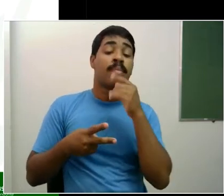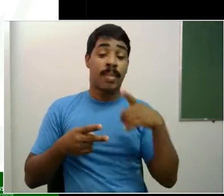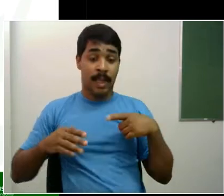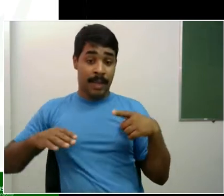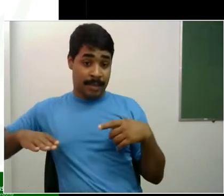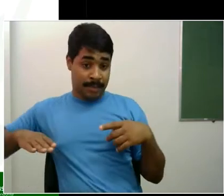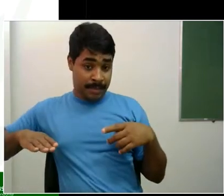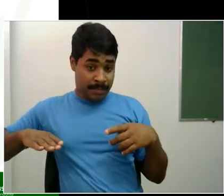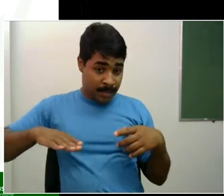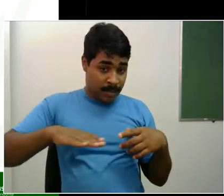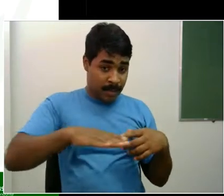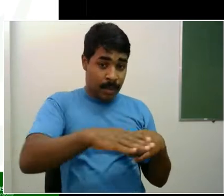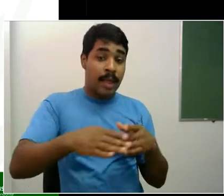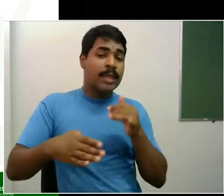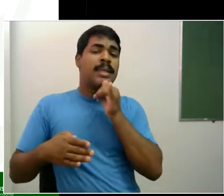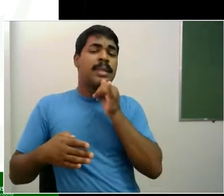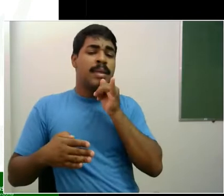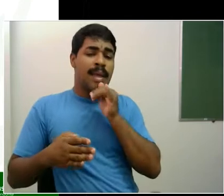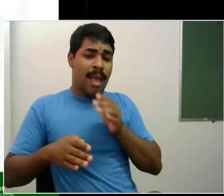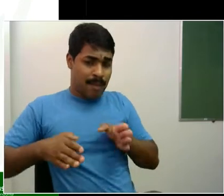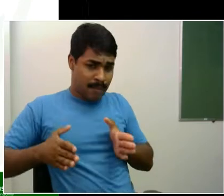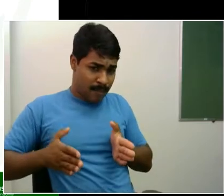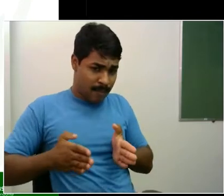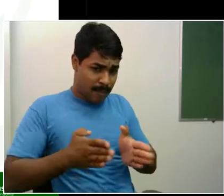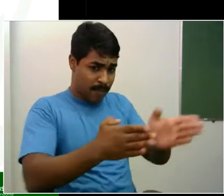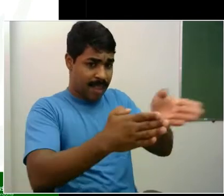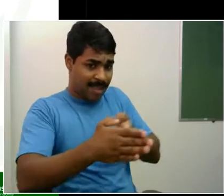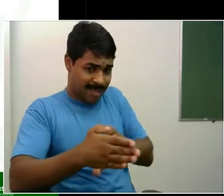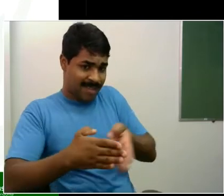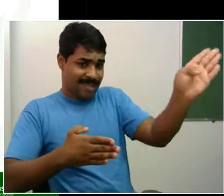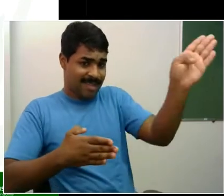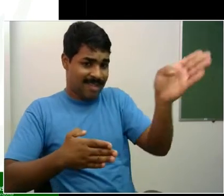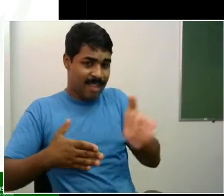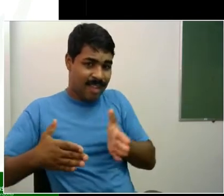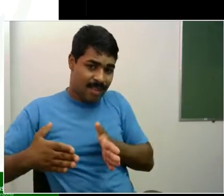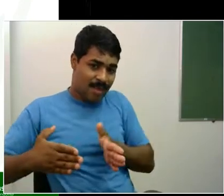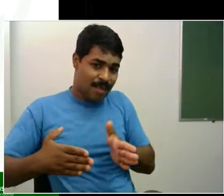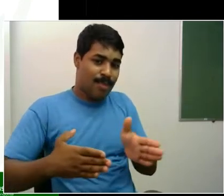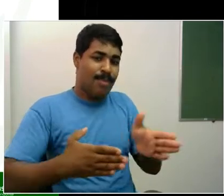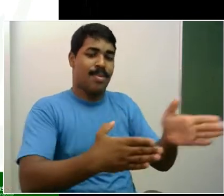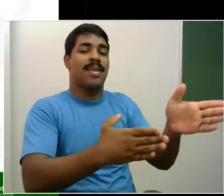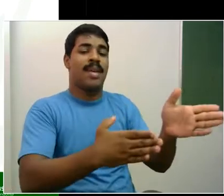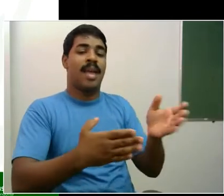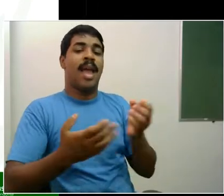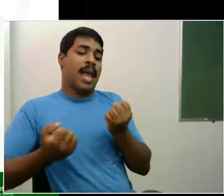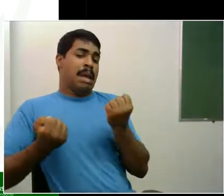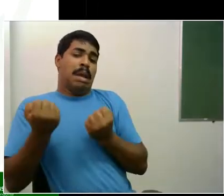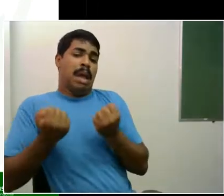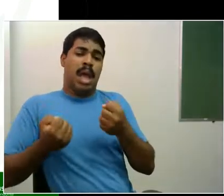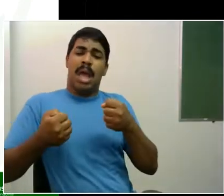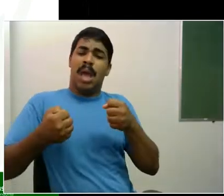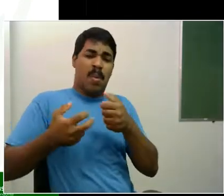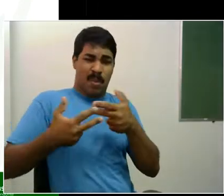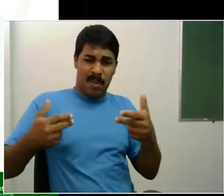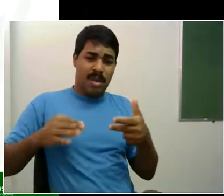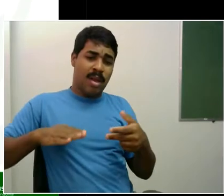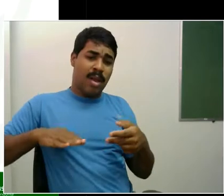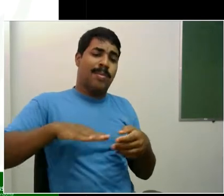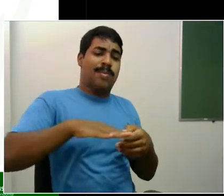caminha a favor da orientação da trajetória. É bom destacarmos aqui